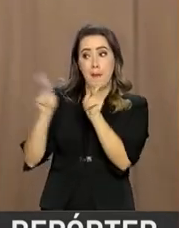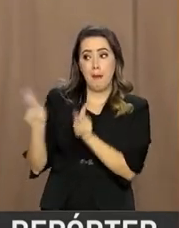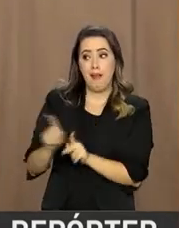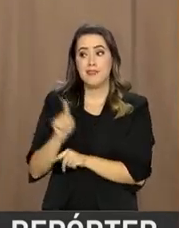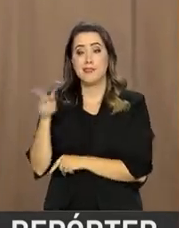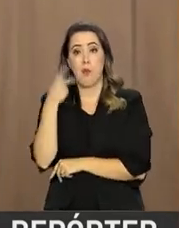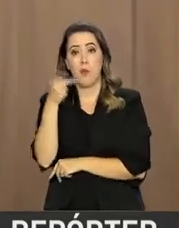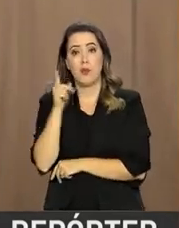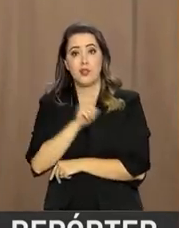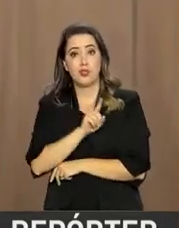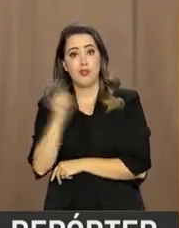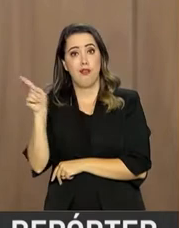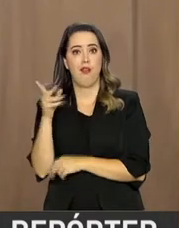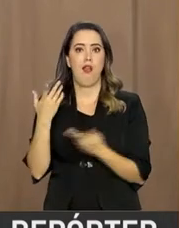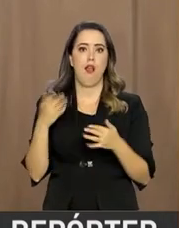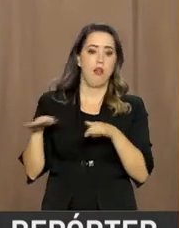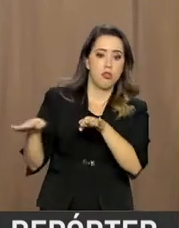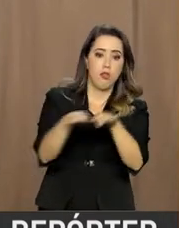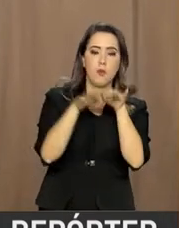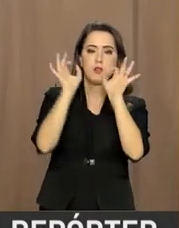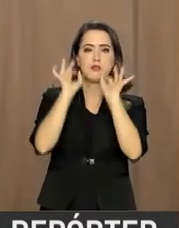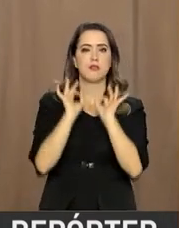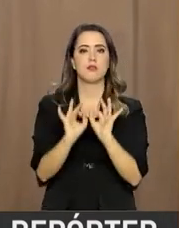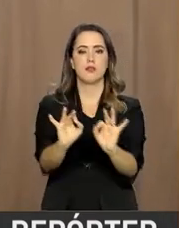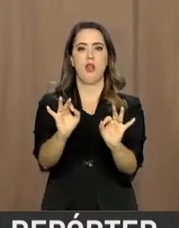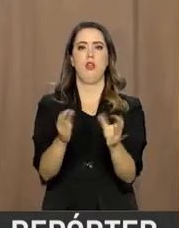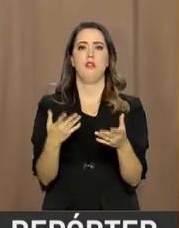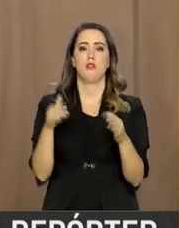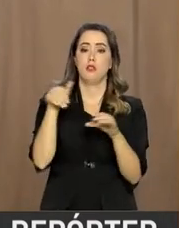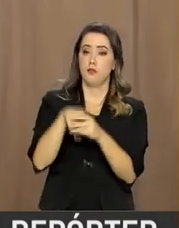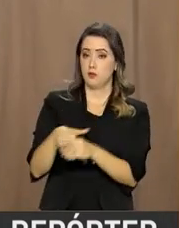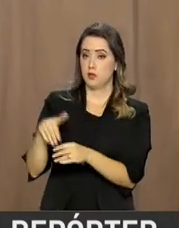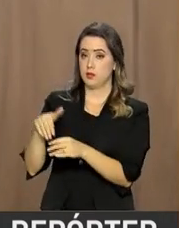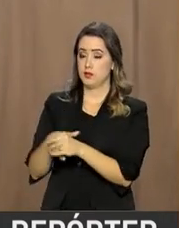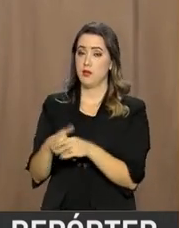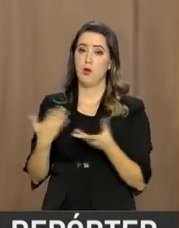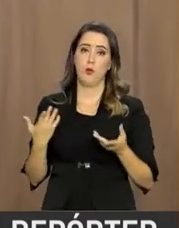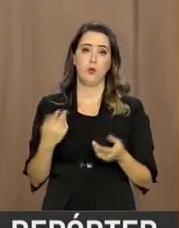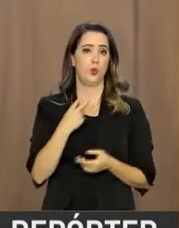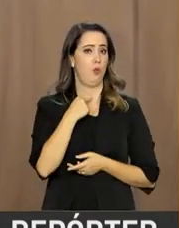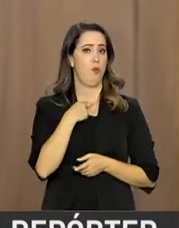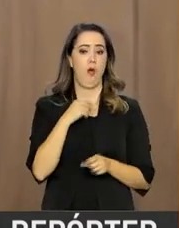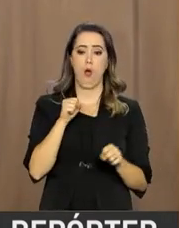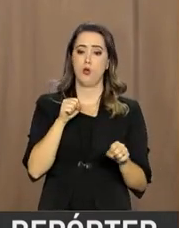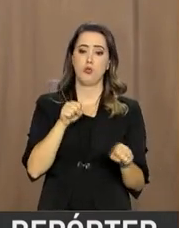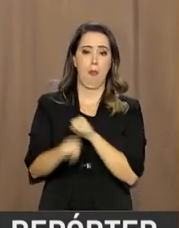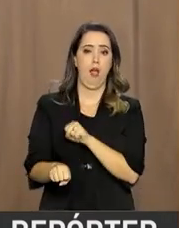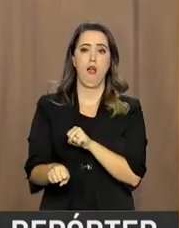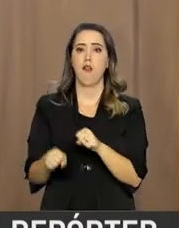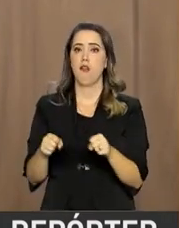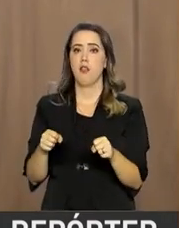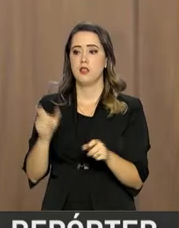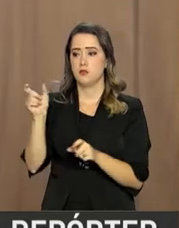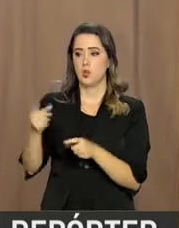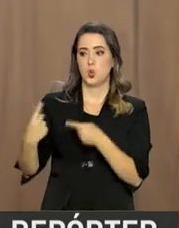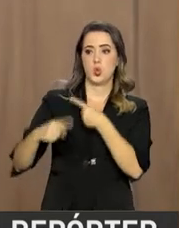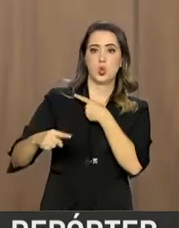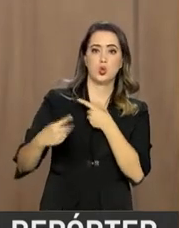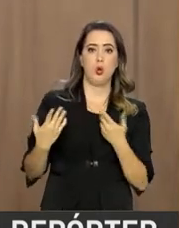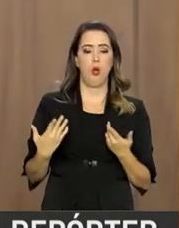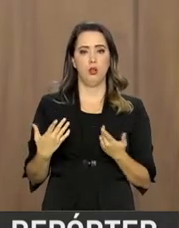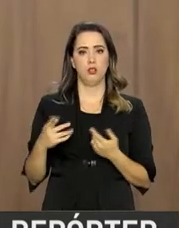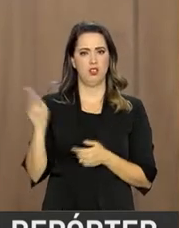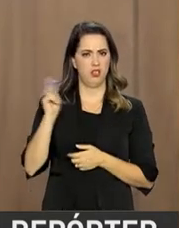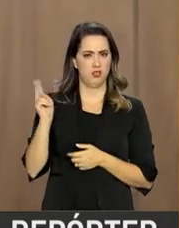na venezuela há democracia plena nas eleições ea não agressão aos que se opõem ao